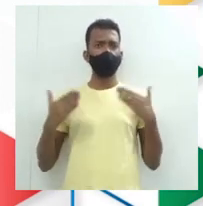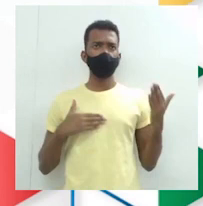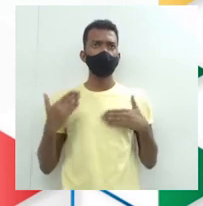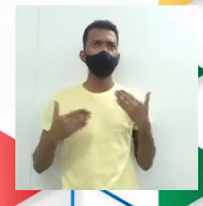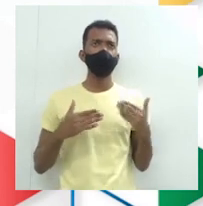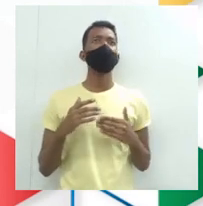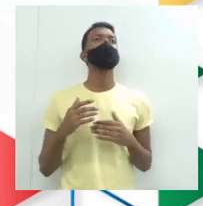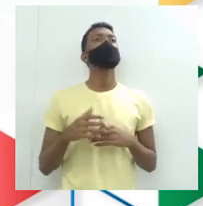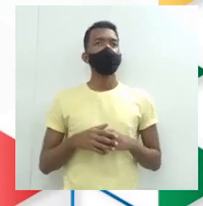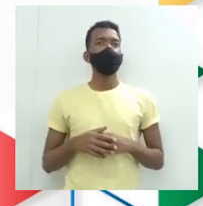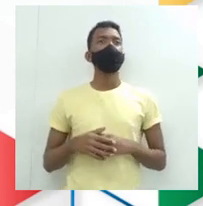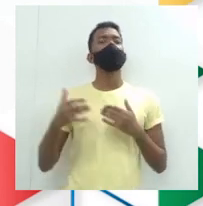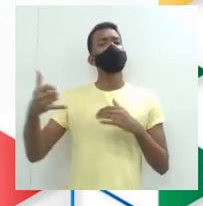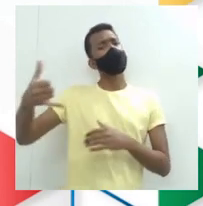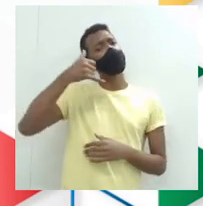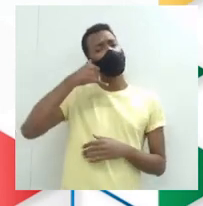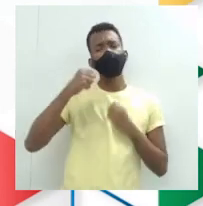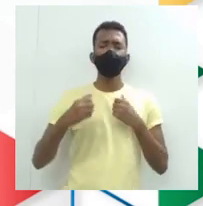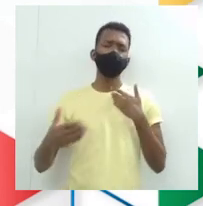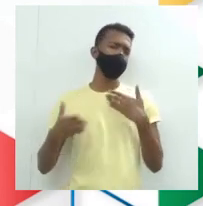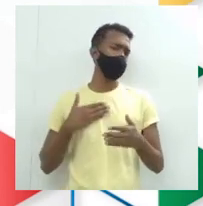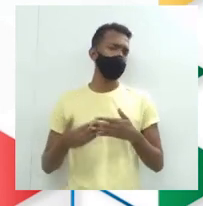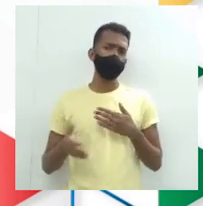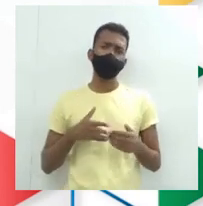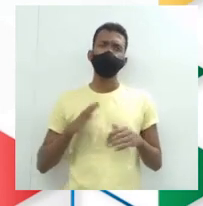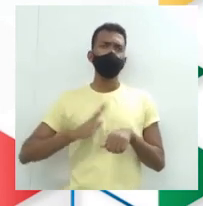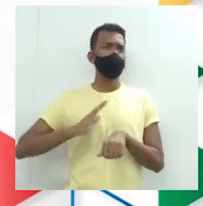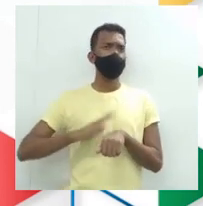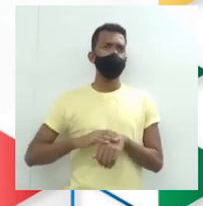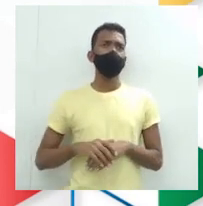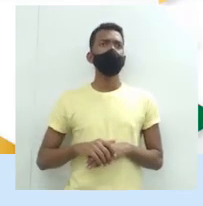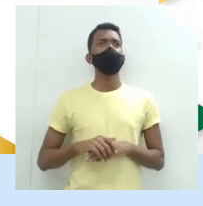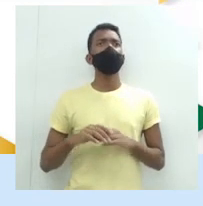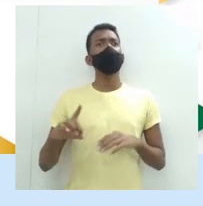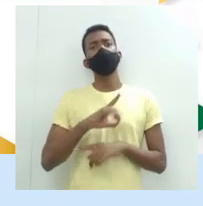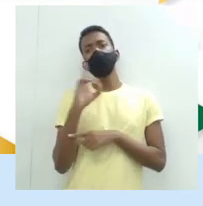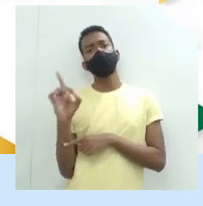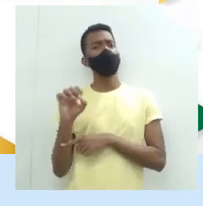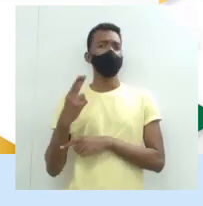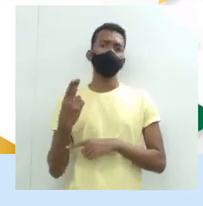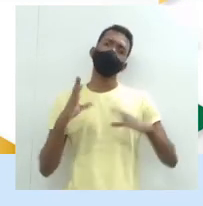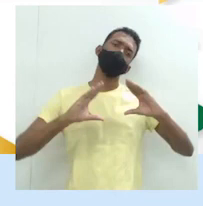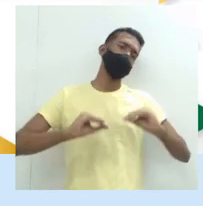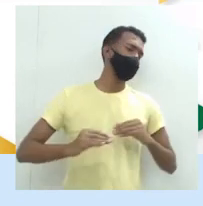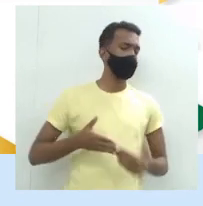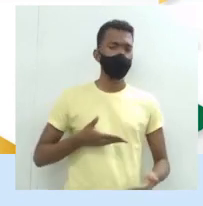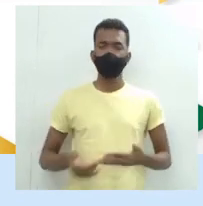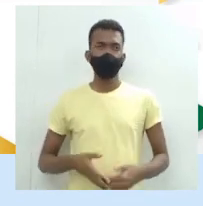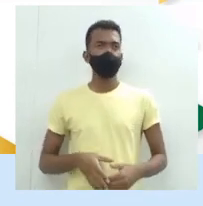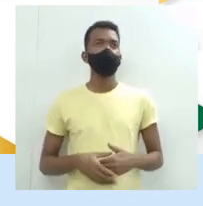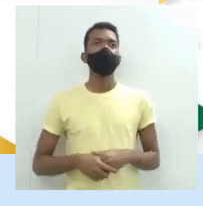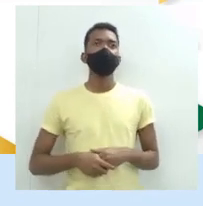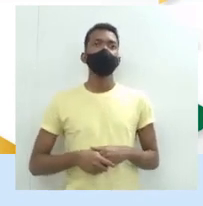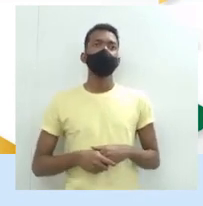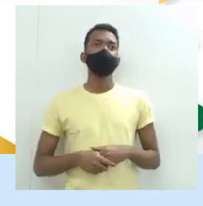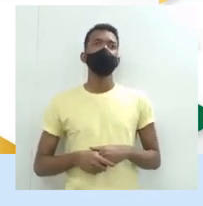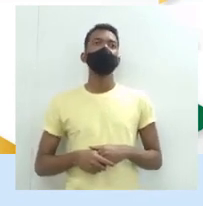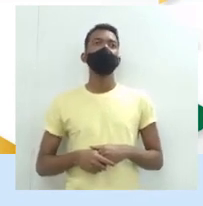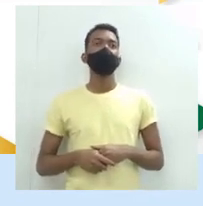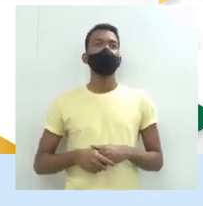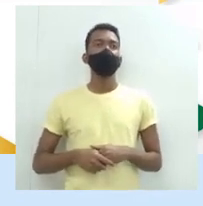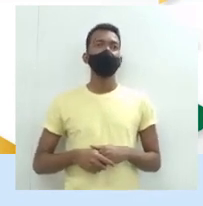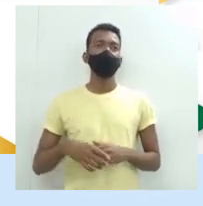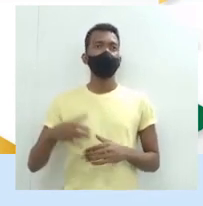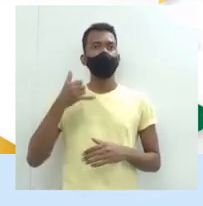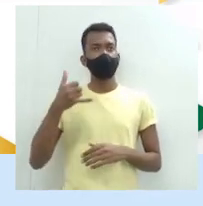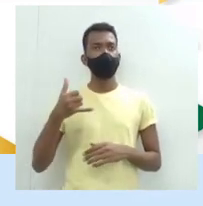us anytime. Fale com a gente em qualquer momento, day or night, de manhã ou à noite. Esse número que tem